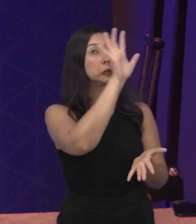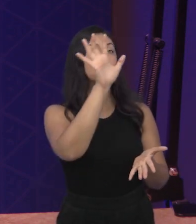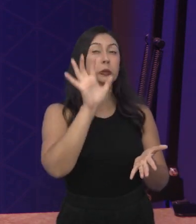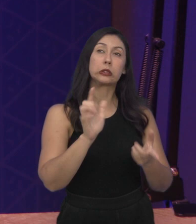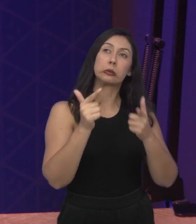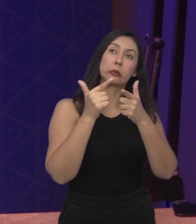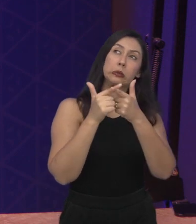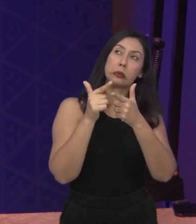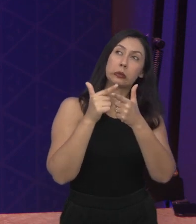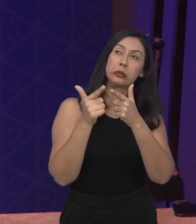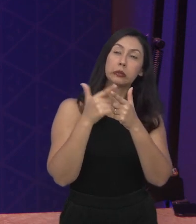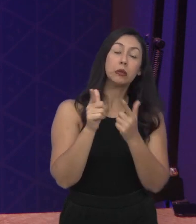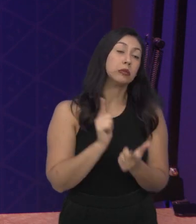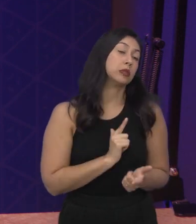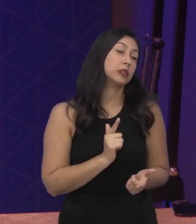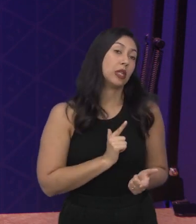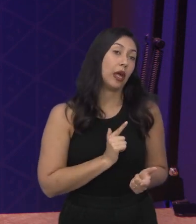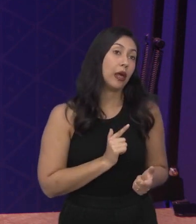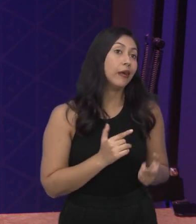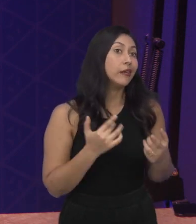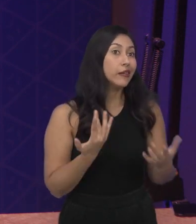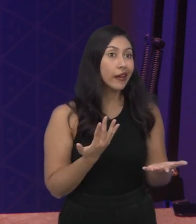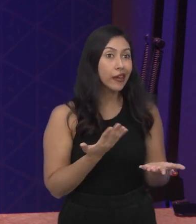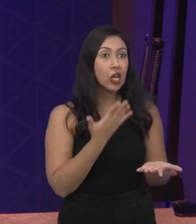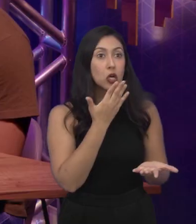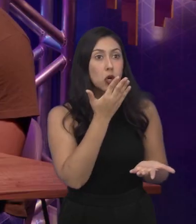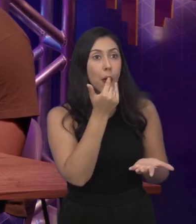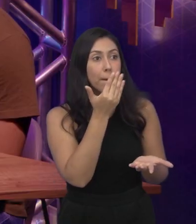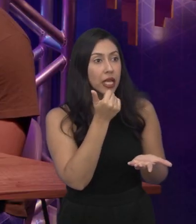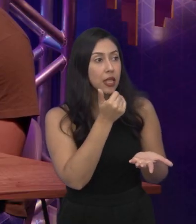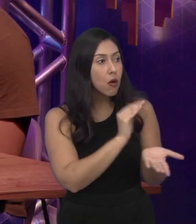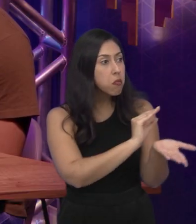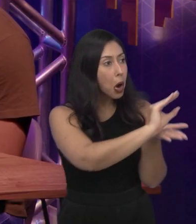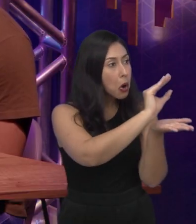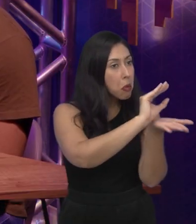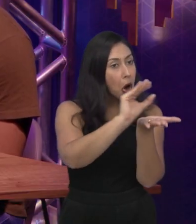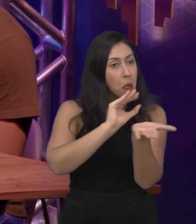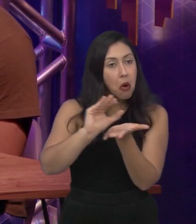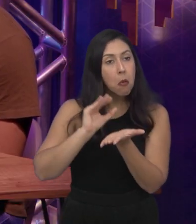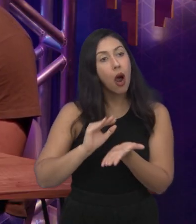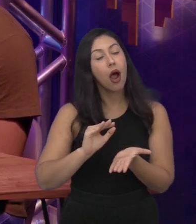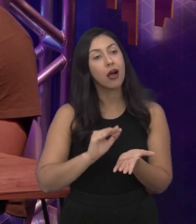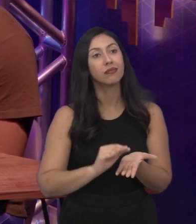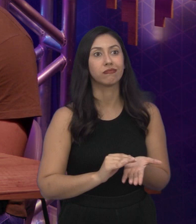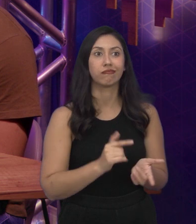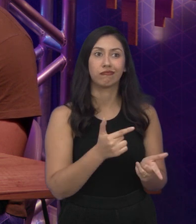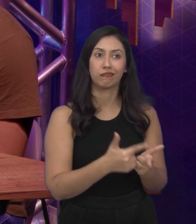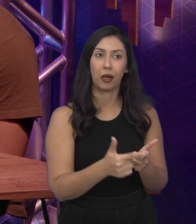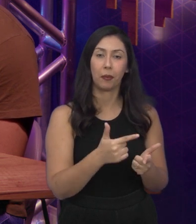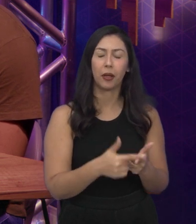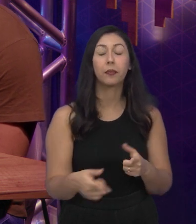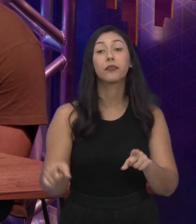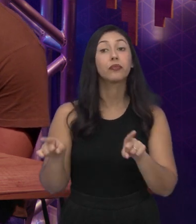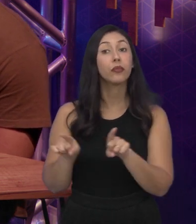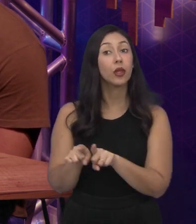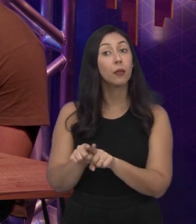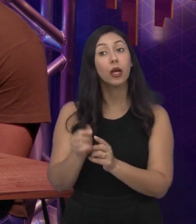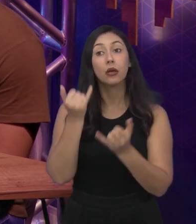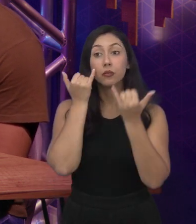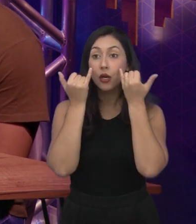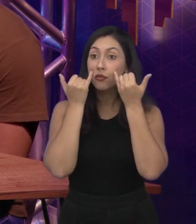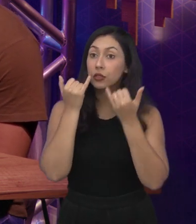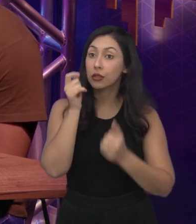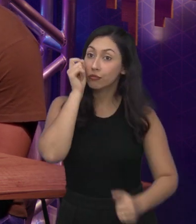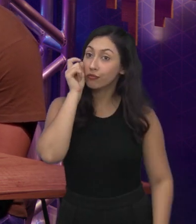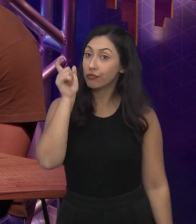problemas do que outras, e essa distribuição também é bem problemática. E um dado interessante que o